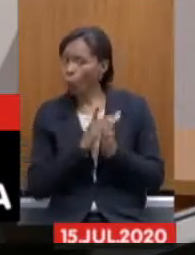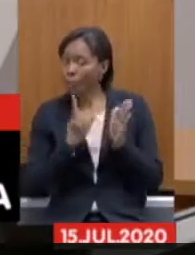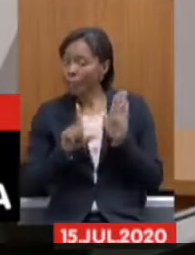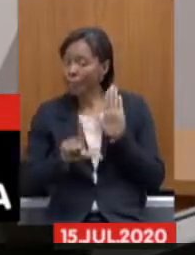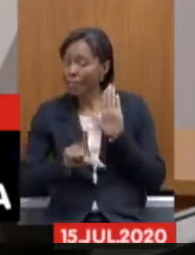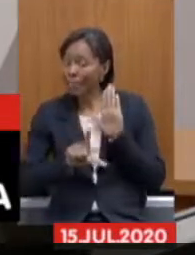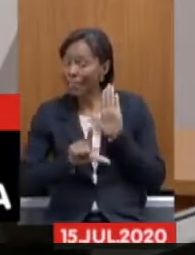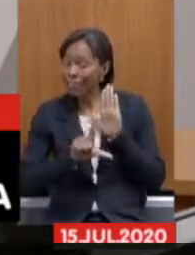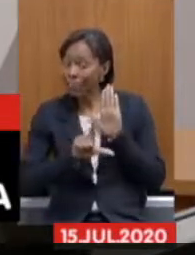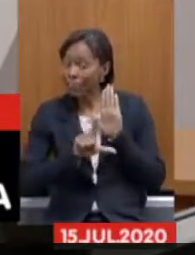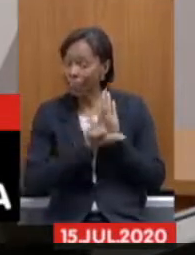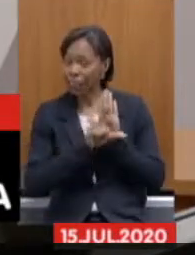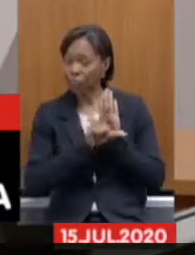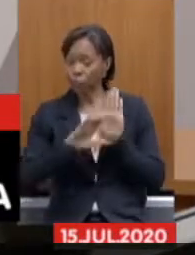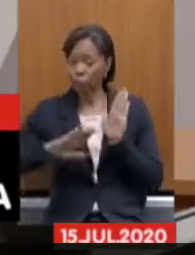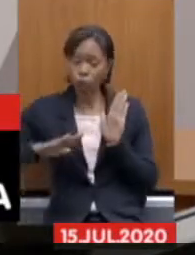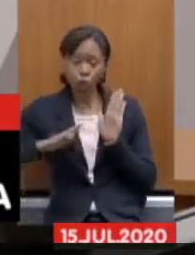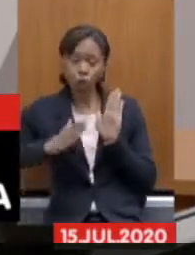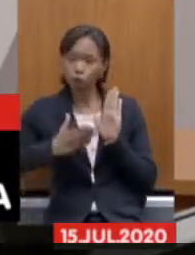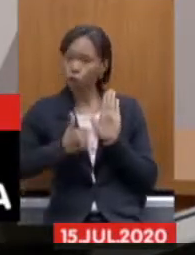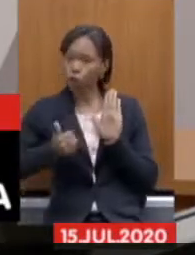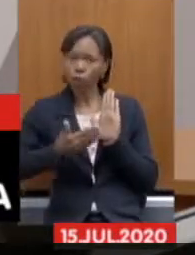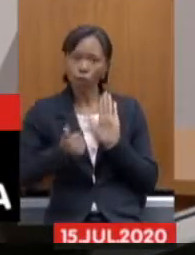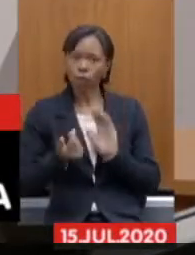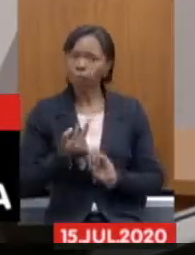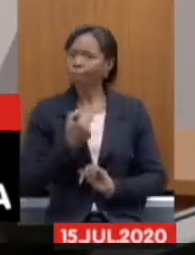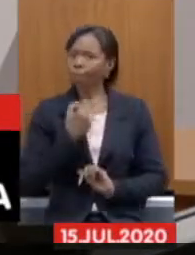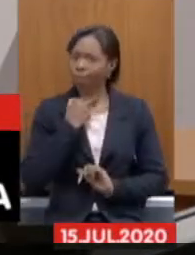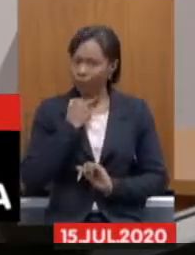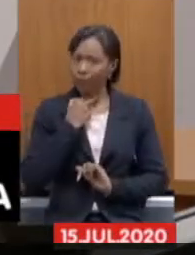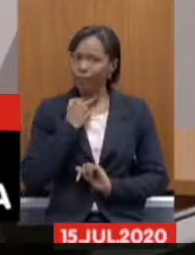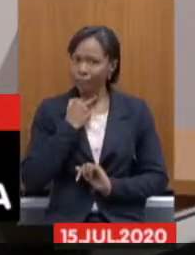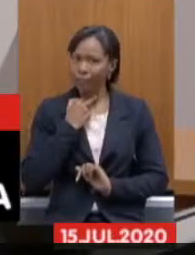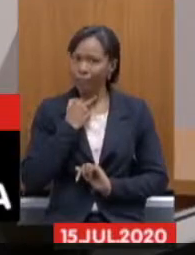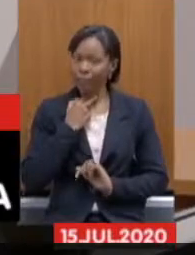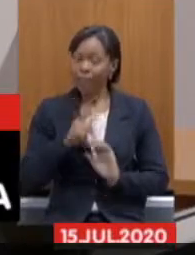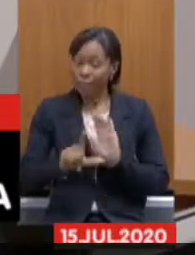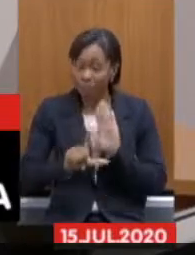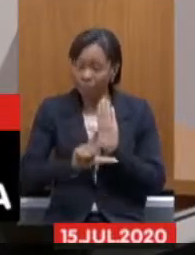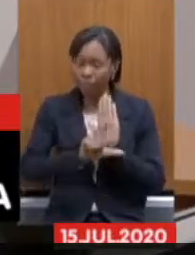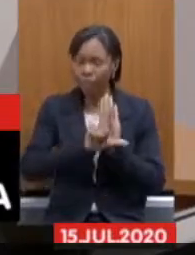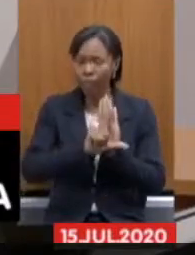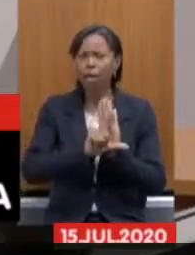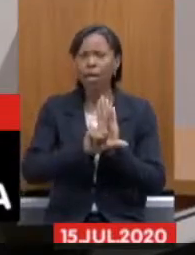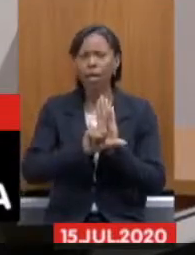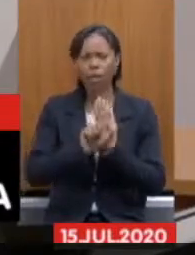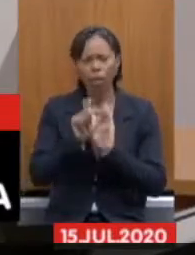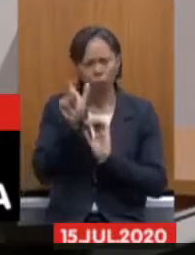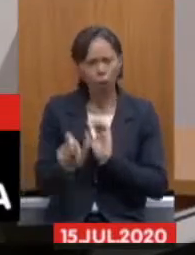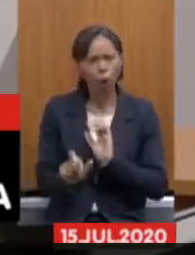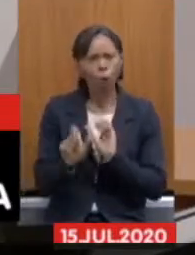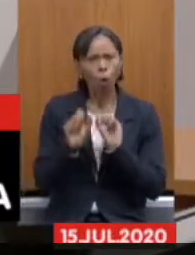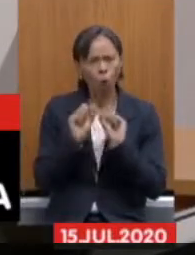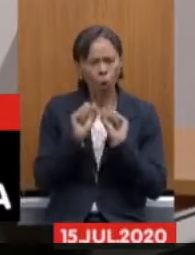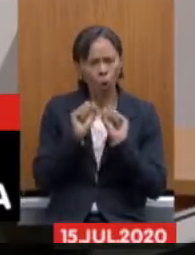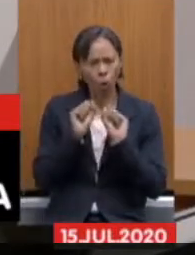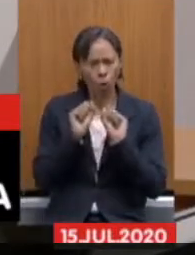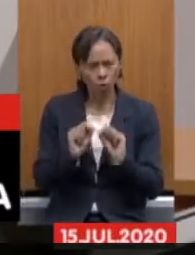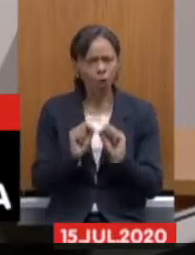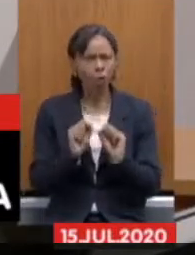mês que possa ninguém tocar nesse fundo para que ele consiga fazer o seu papel